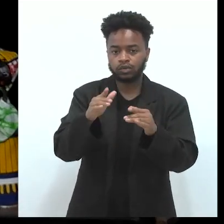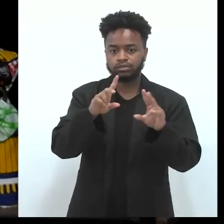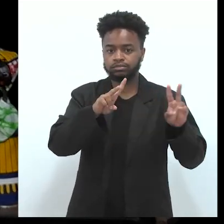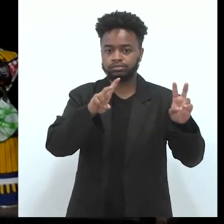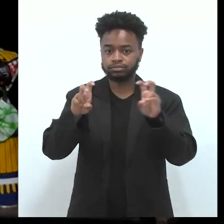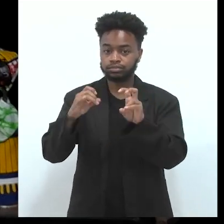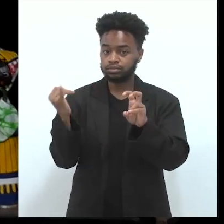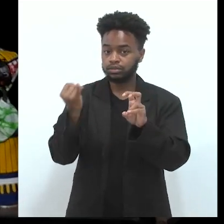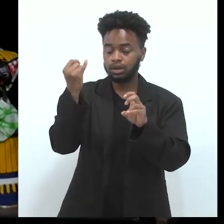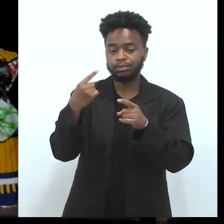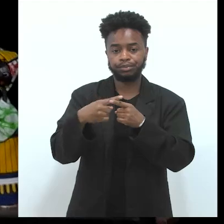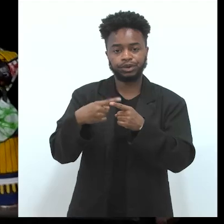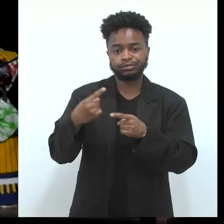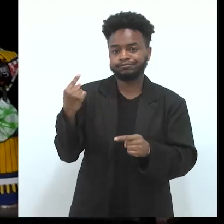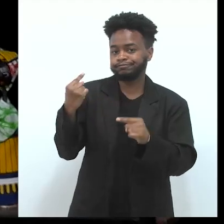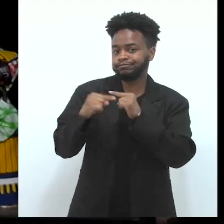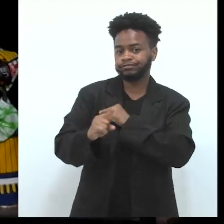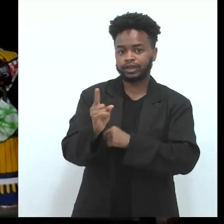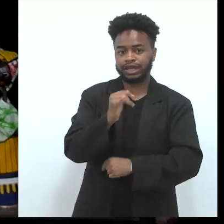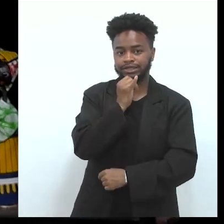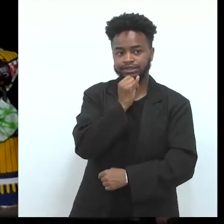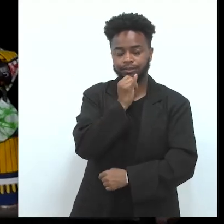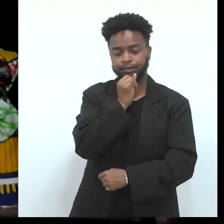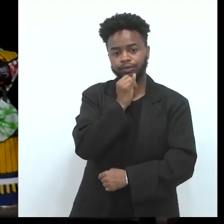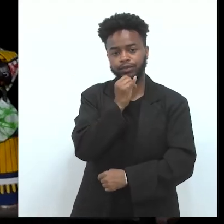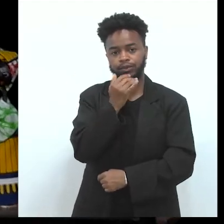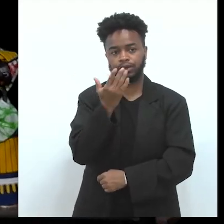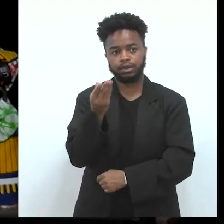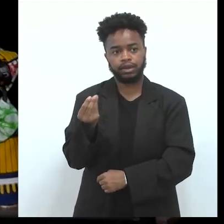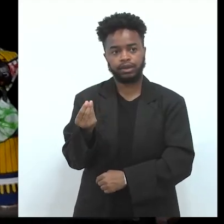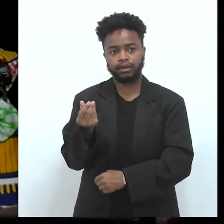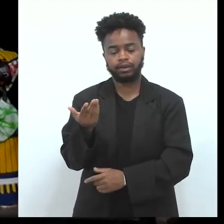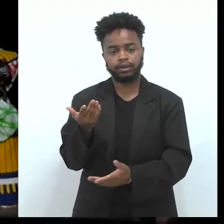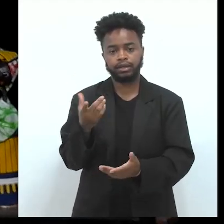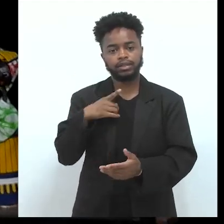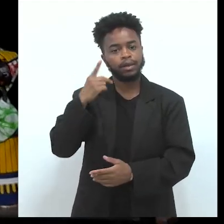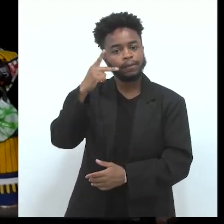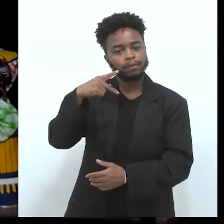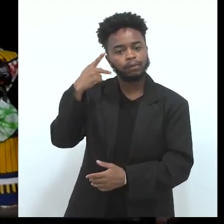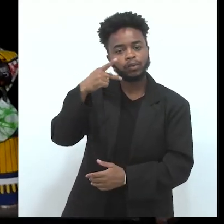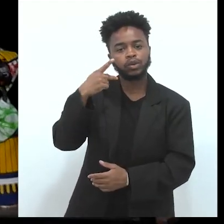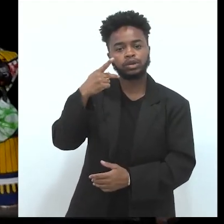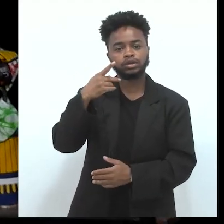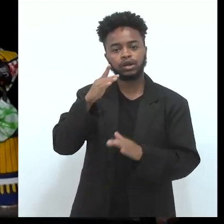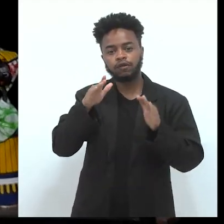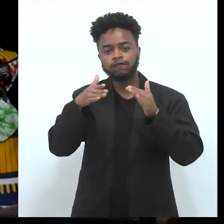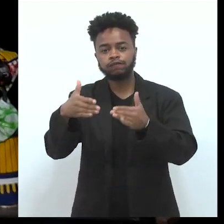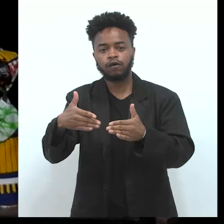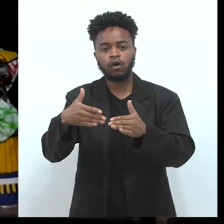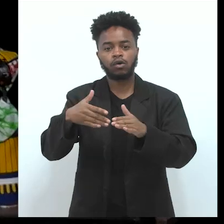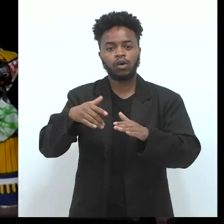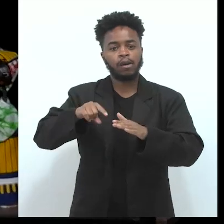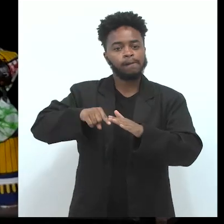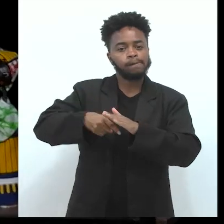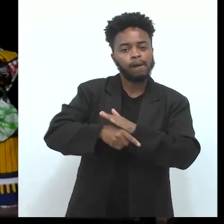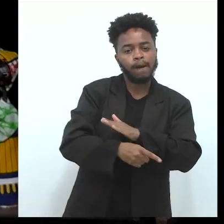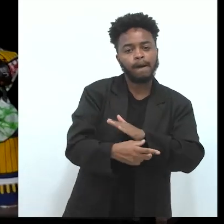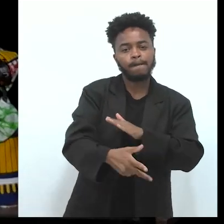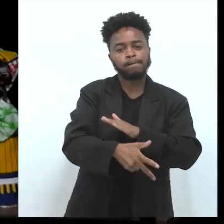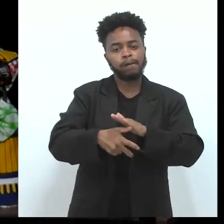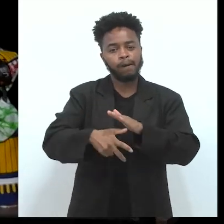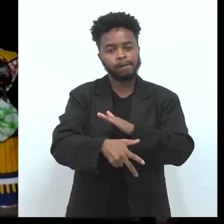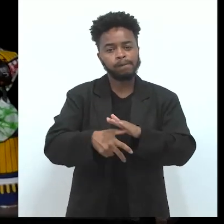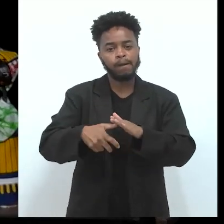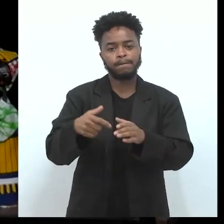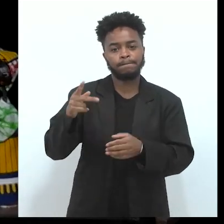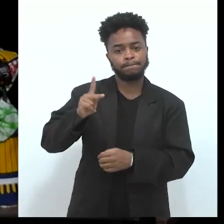no que é importante. Não faz mais sentido, por exemplo, nós termos políticas voltadas à exploração de petróleo